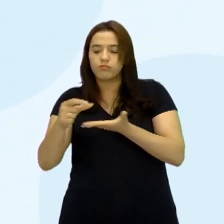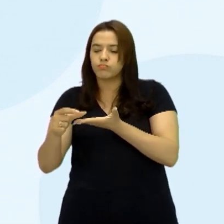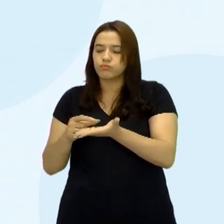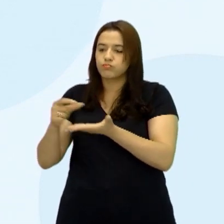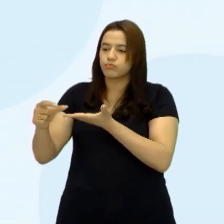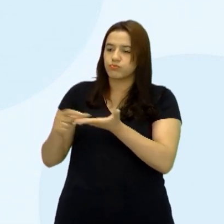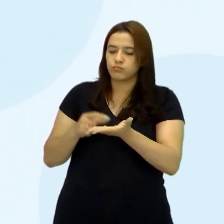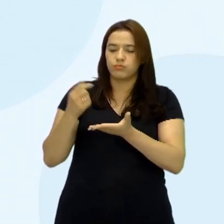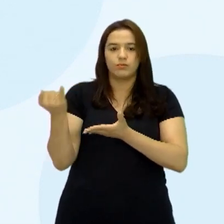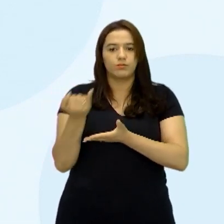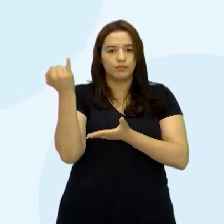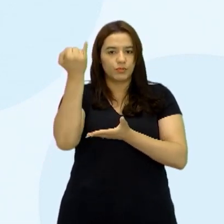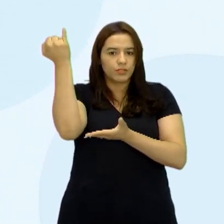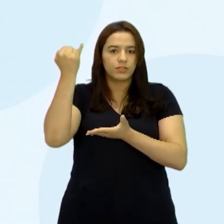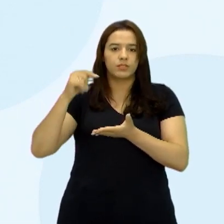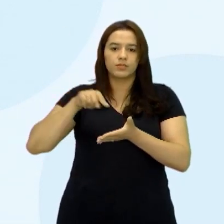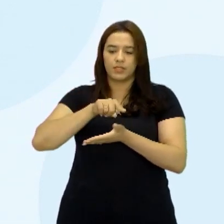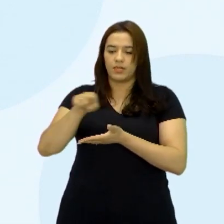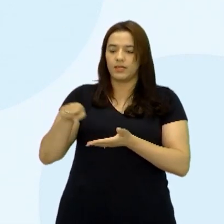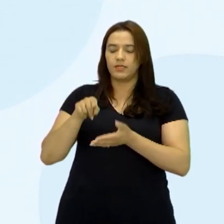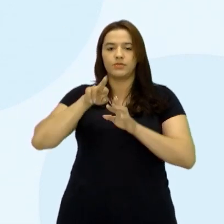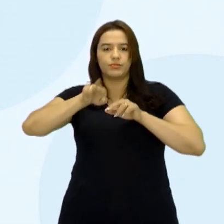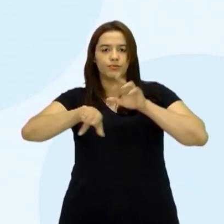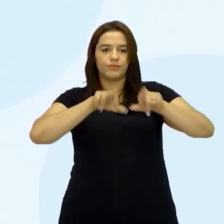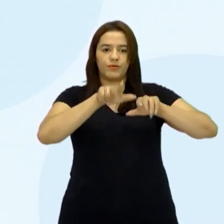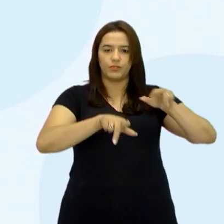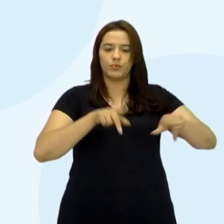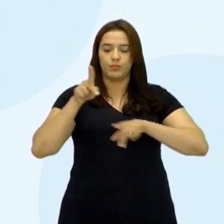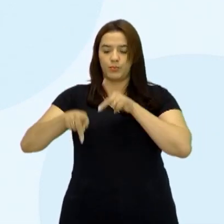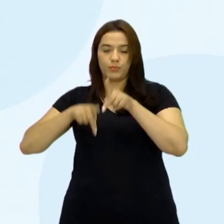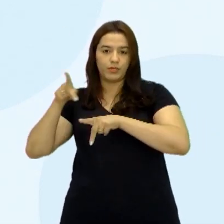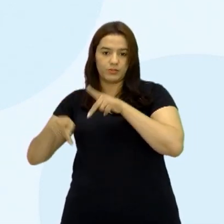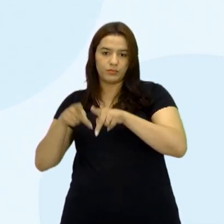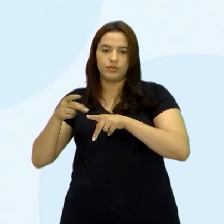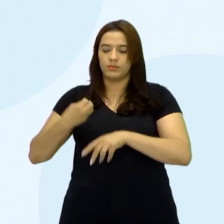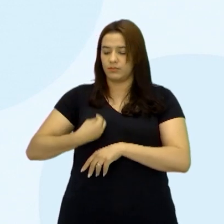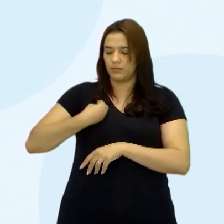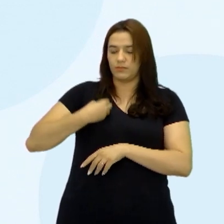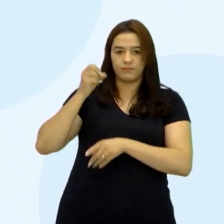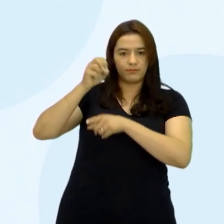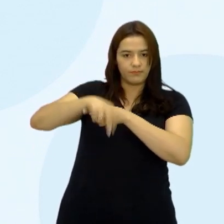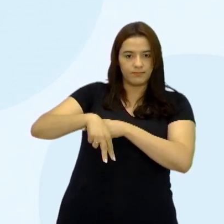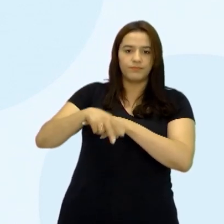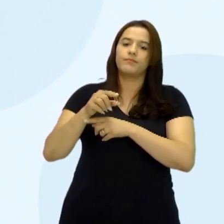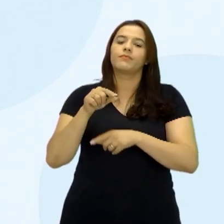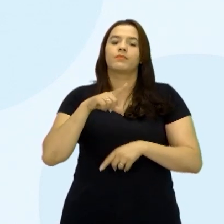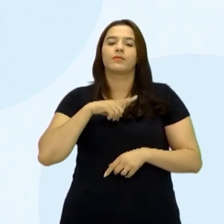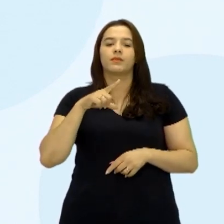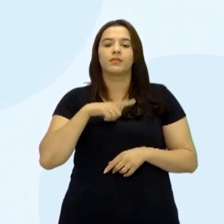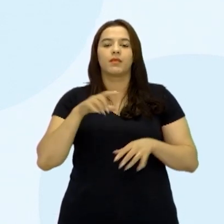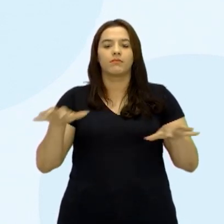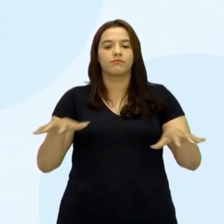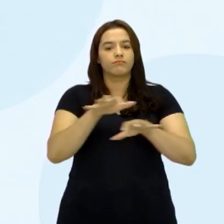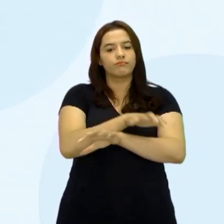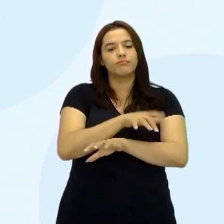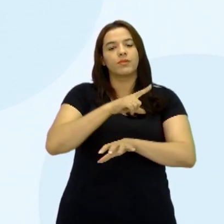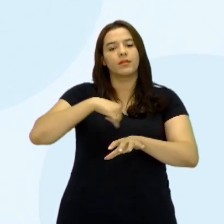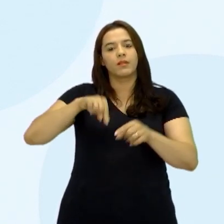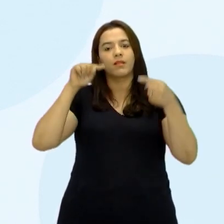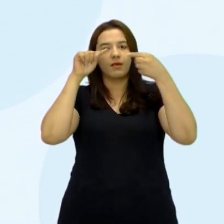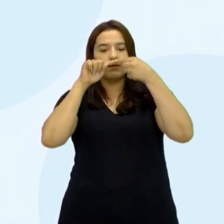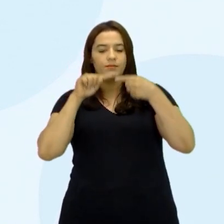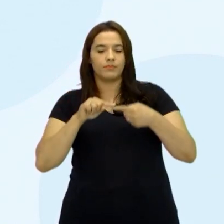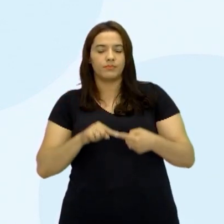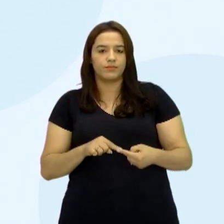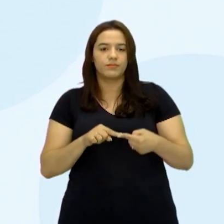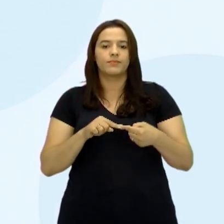ecologicamente viáveis das diferentes populações, habitats e ecossistemas estejam adequadamente